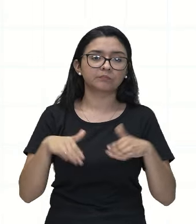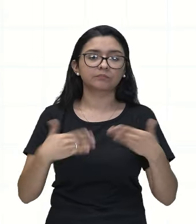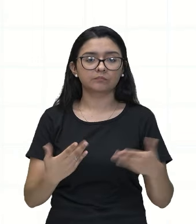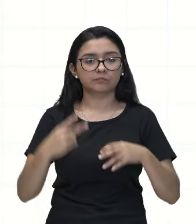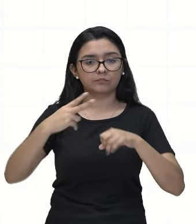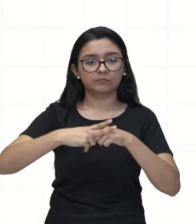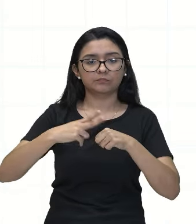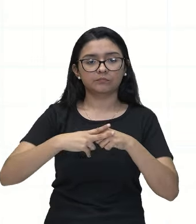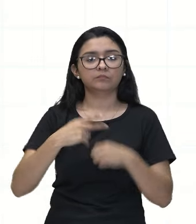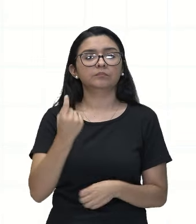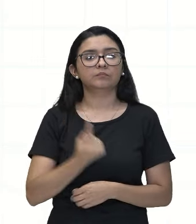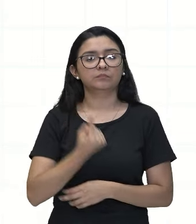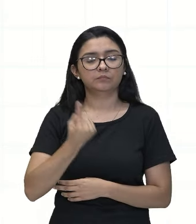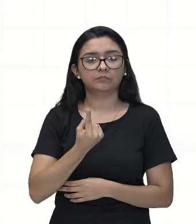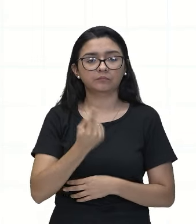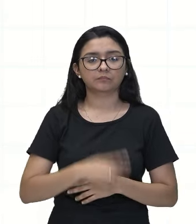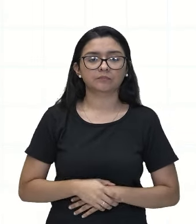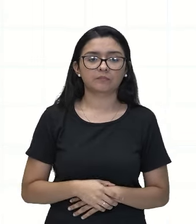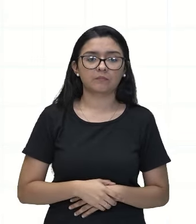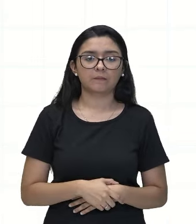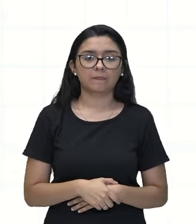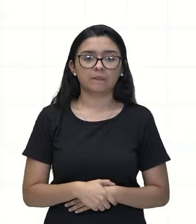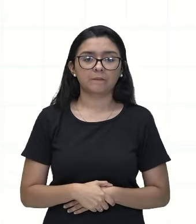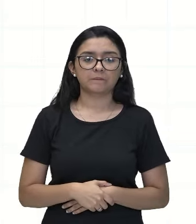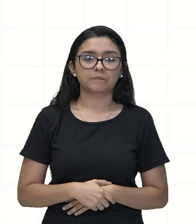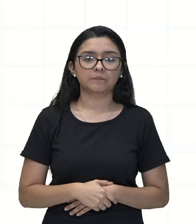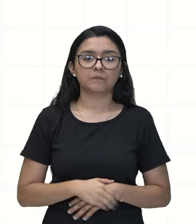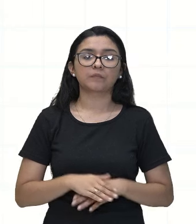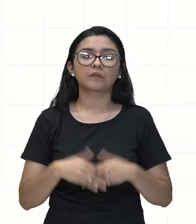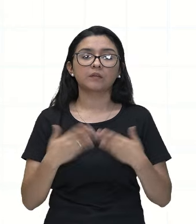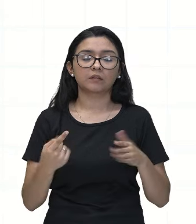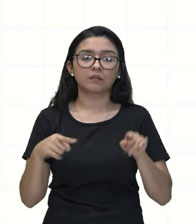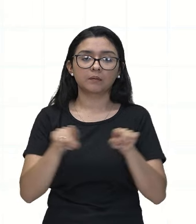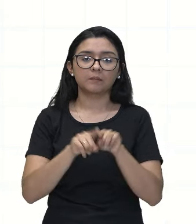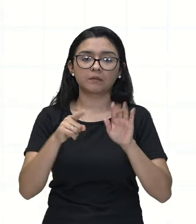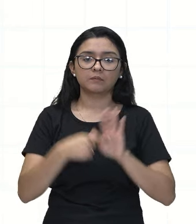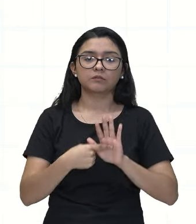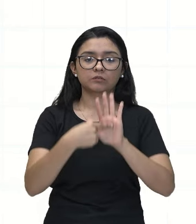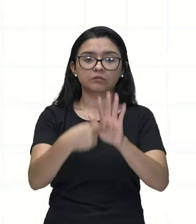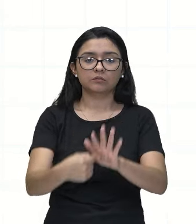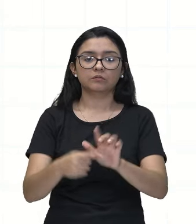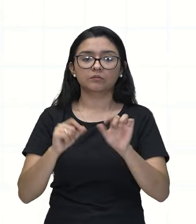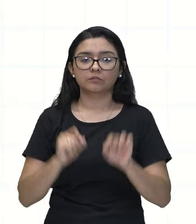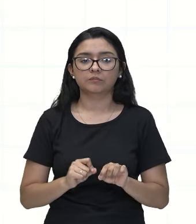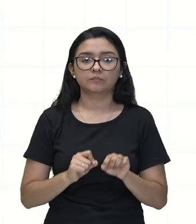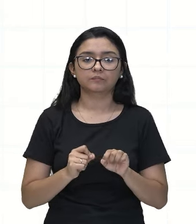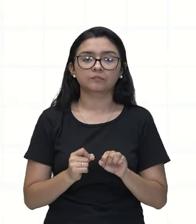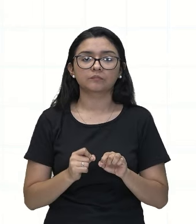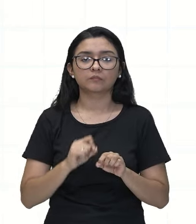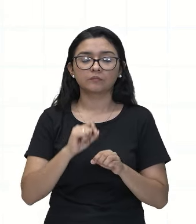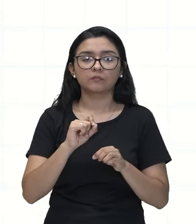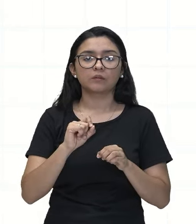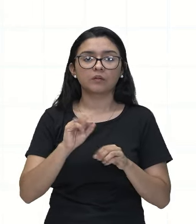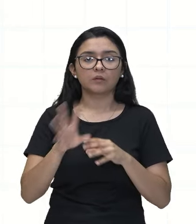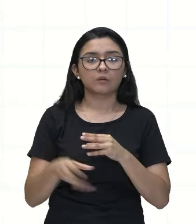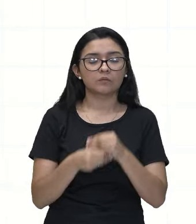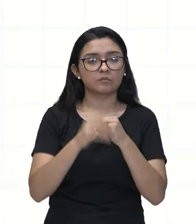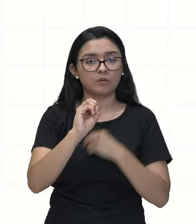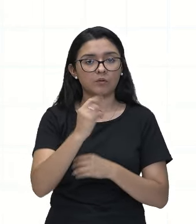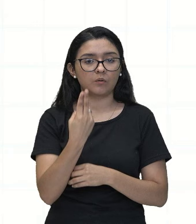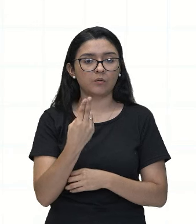singular eh indicando inclusão ou antonímia o verbo fica no